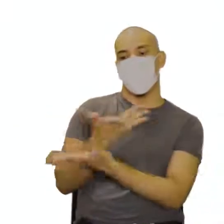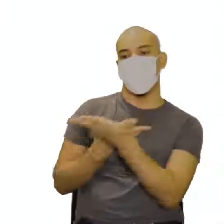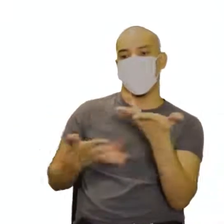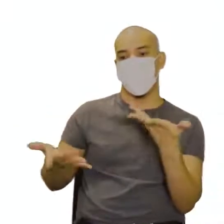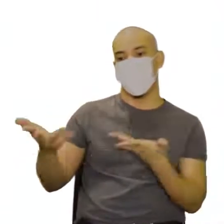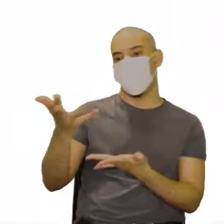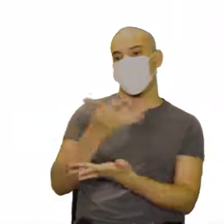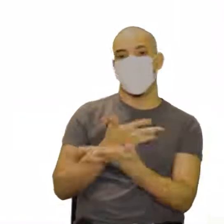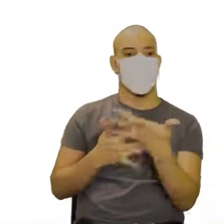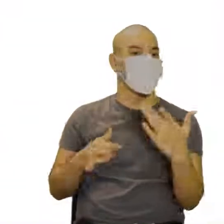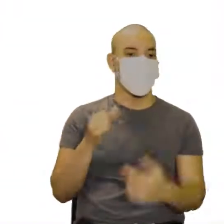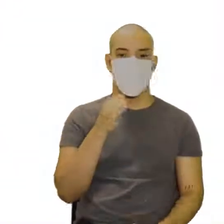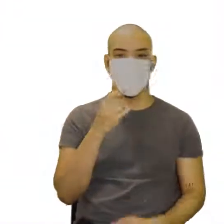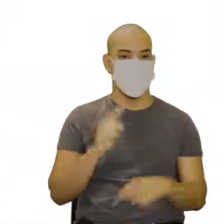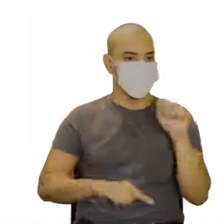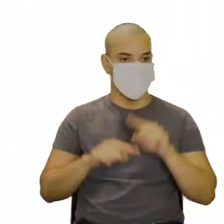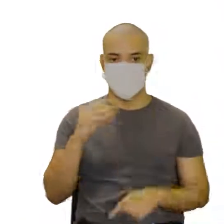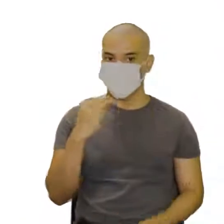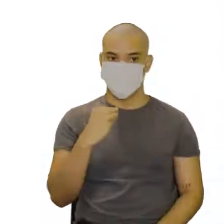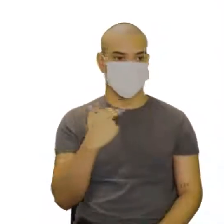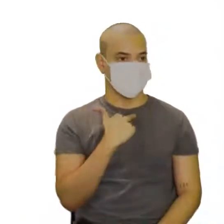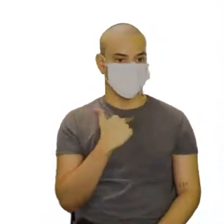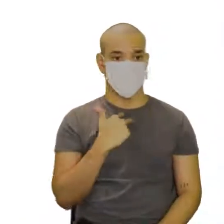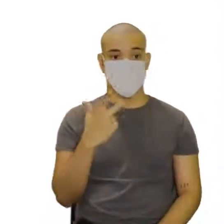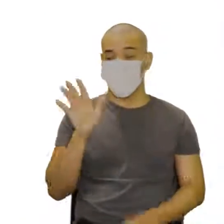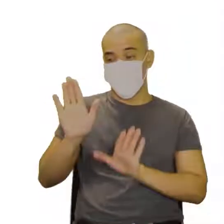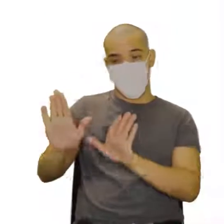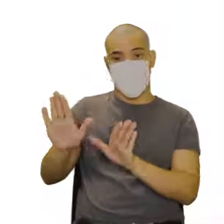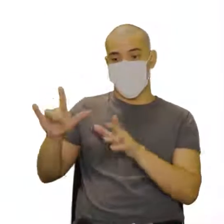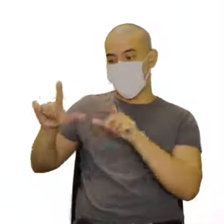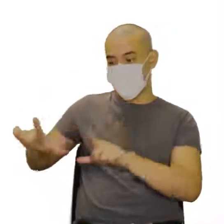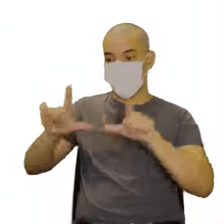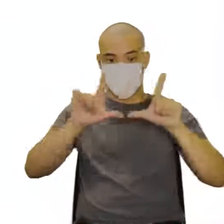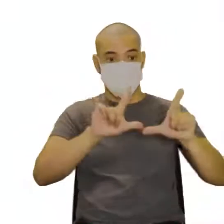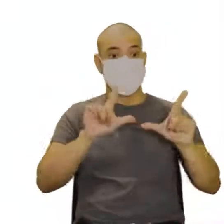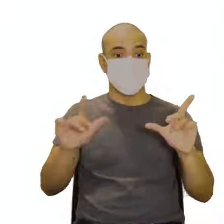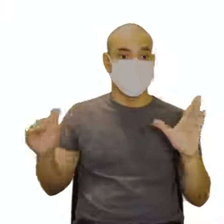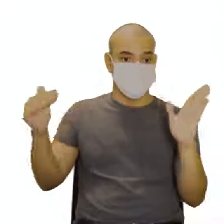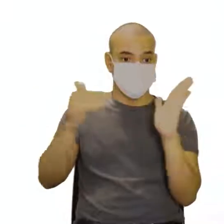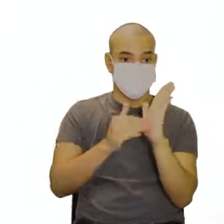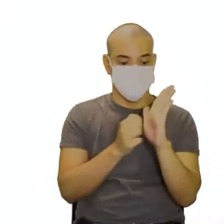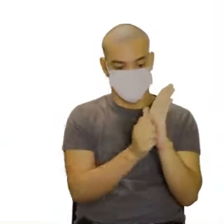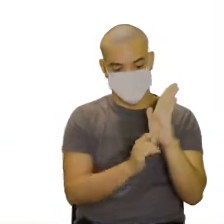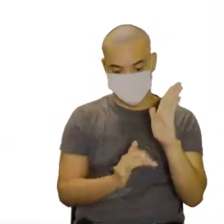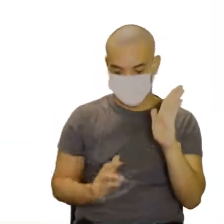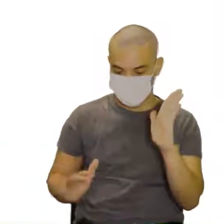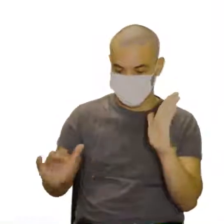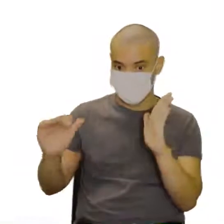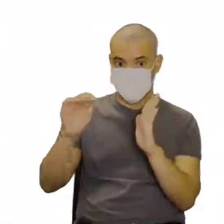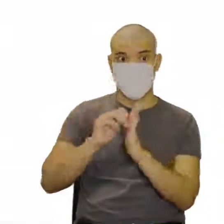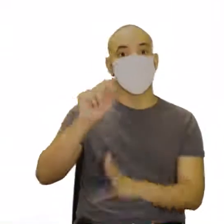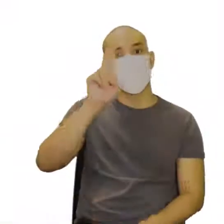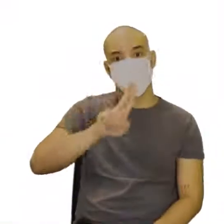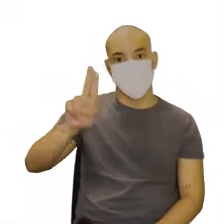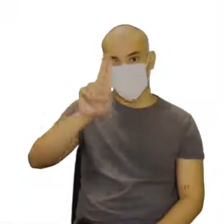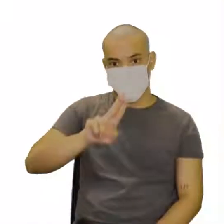material dielétrico, elas ficarão ali armazenadas até que o capacitor seja utilizado ou descarregado,